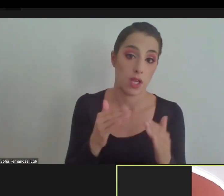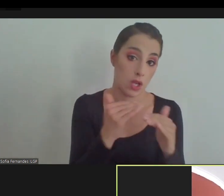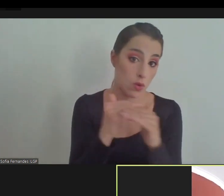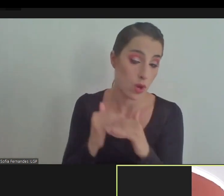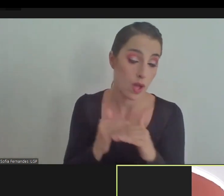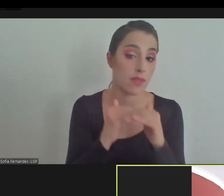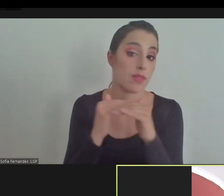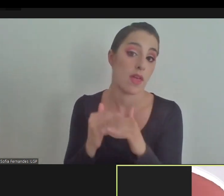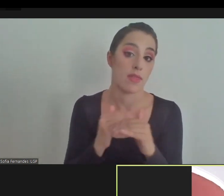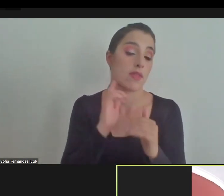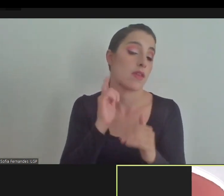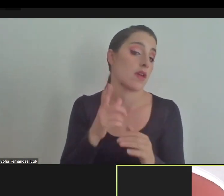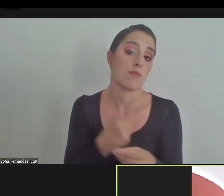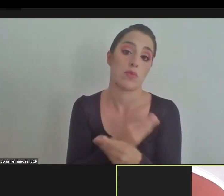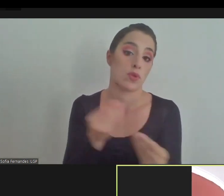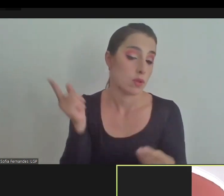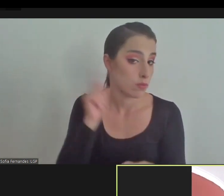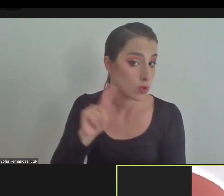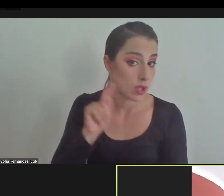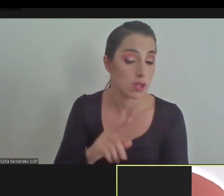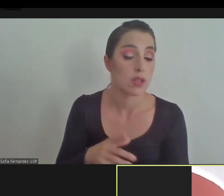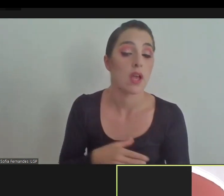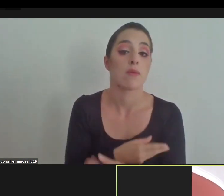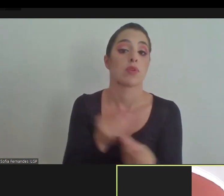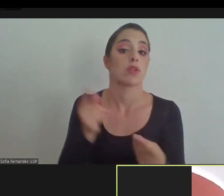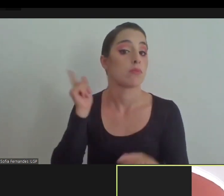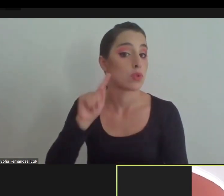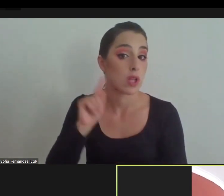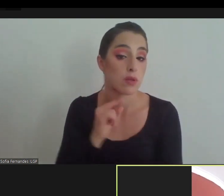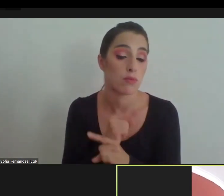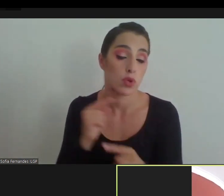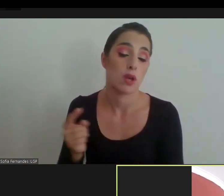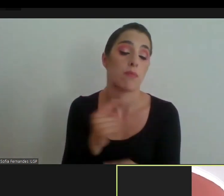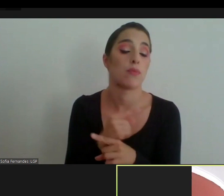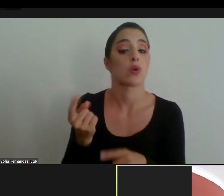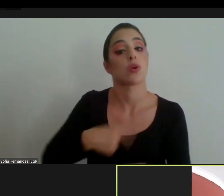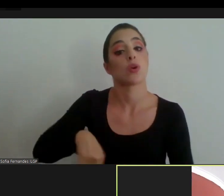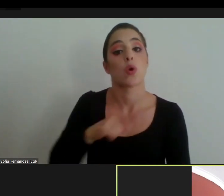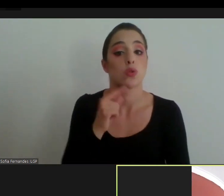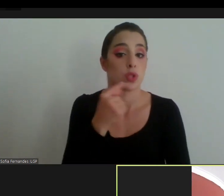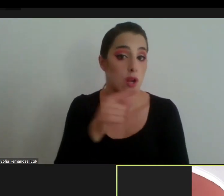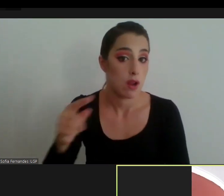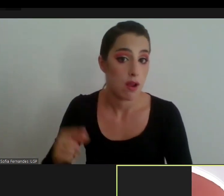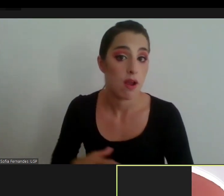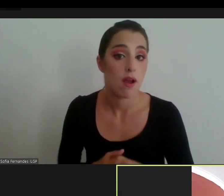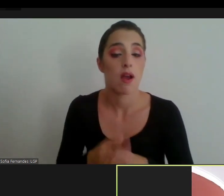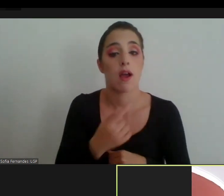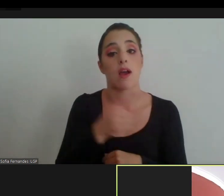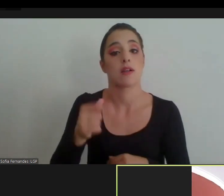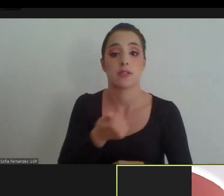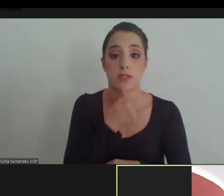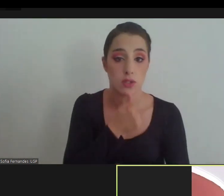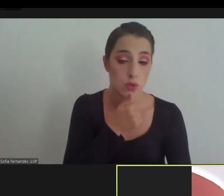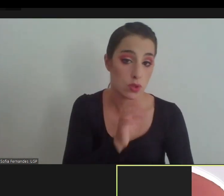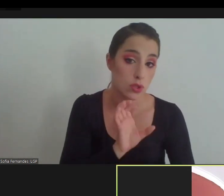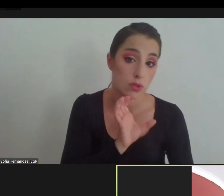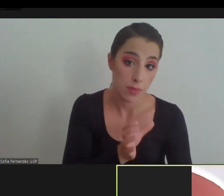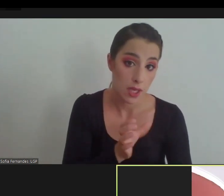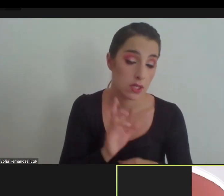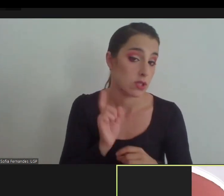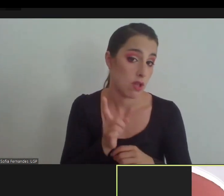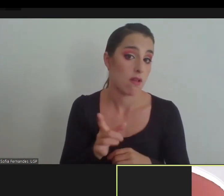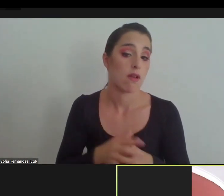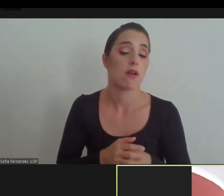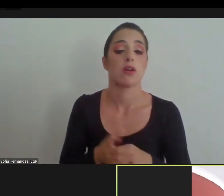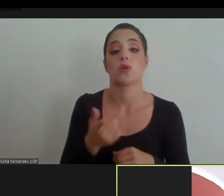é crucial. É crucial porque nós temos as decisões do país, digamos assim, né? Não